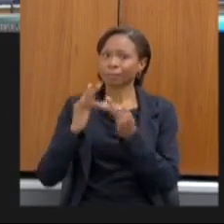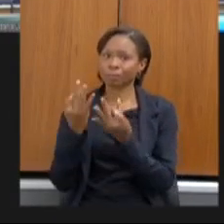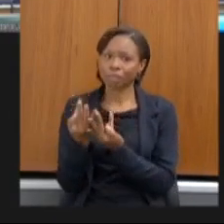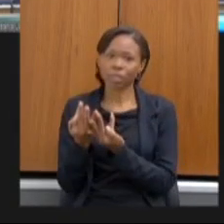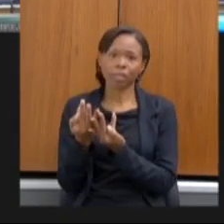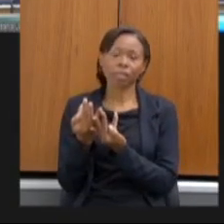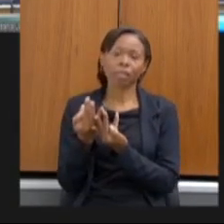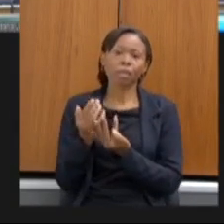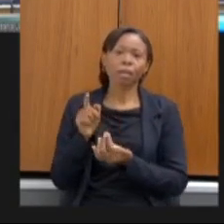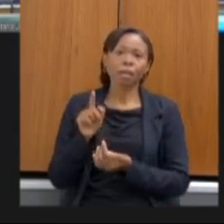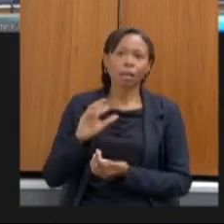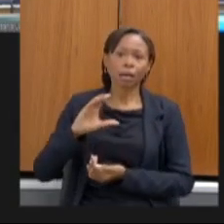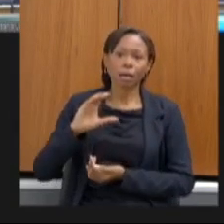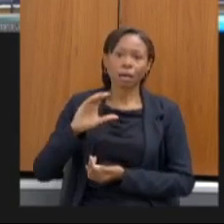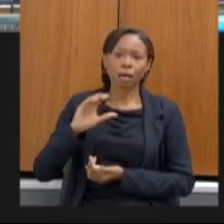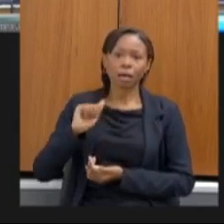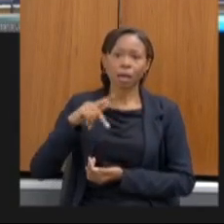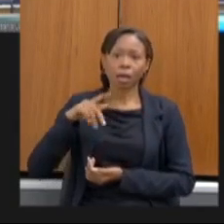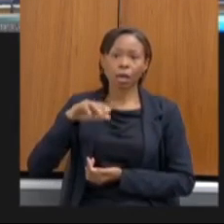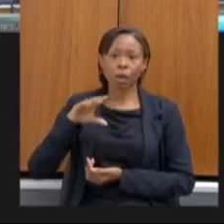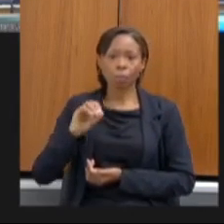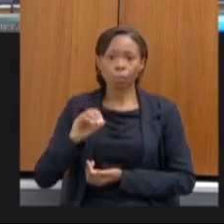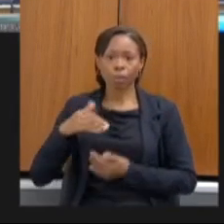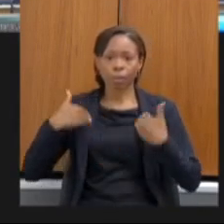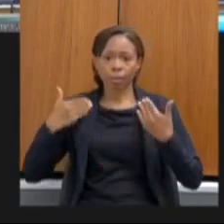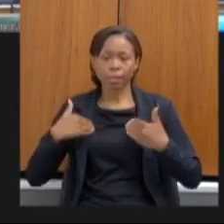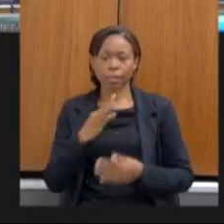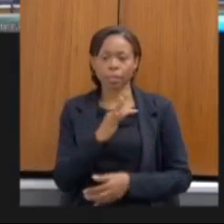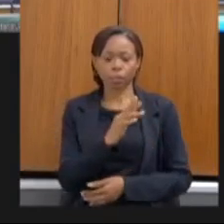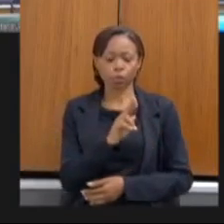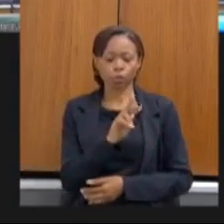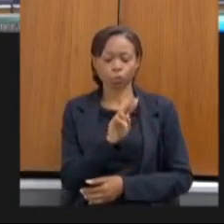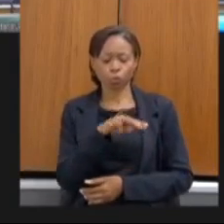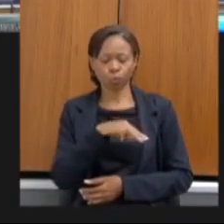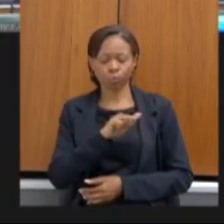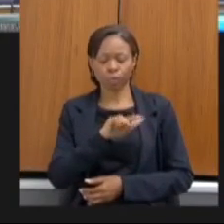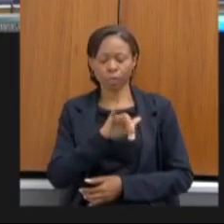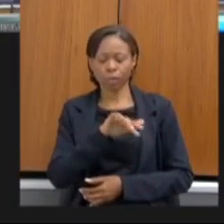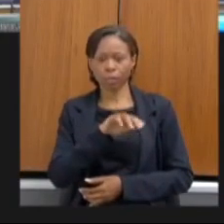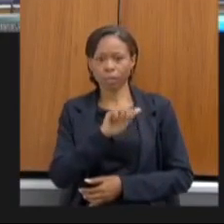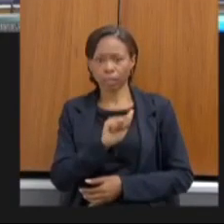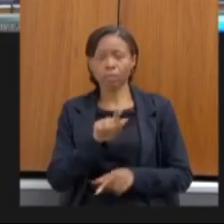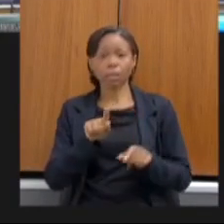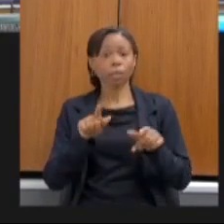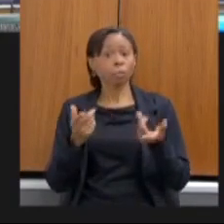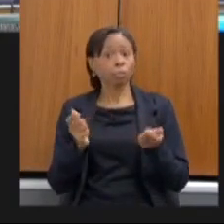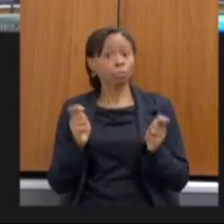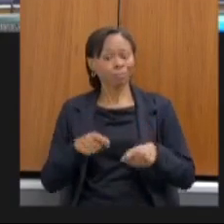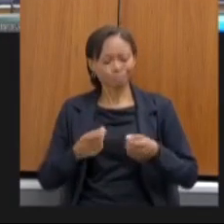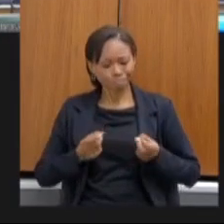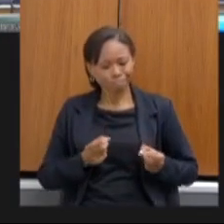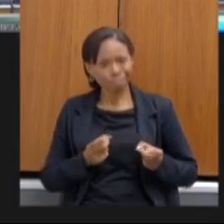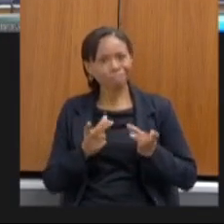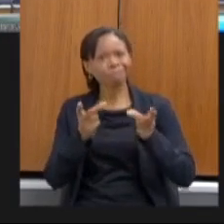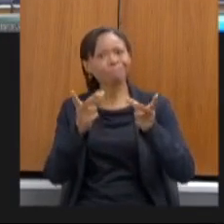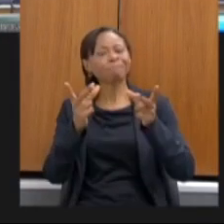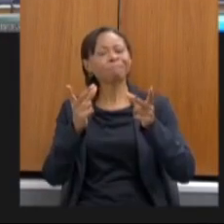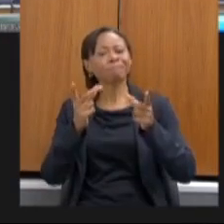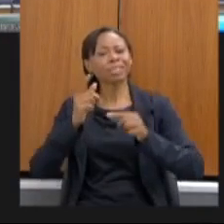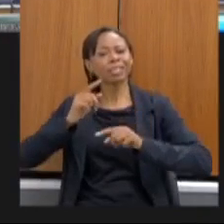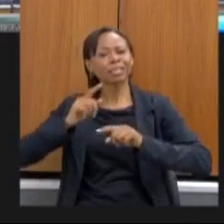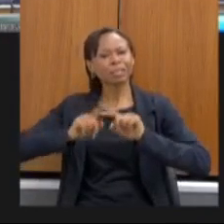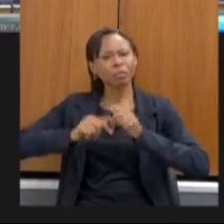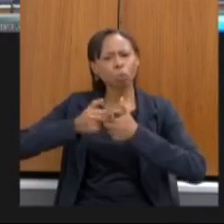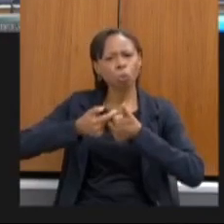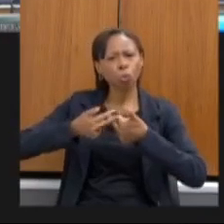campo Campo Alegre Turmalina pudessem vender escoar sua produção artesanal para grandes